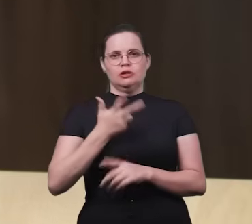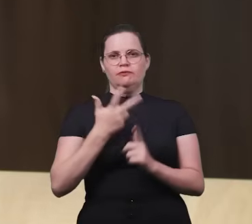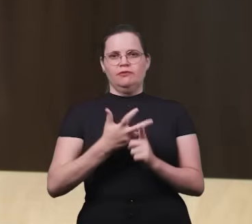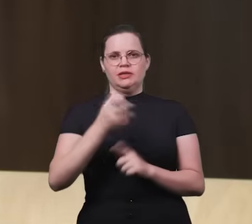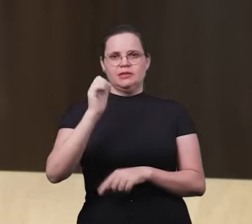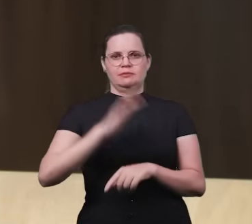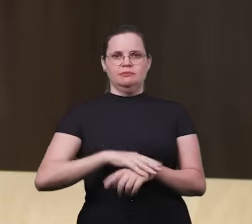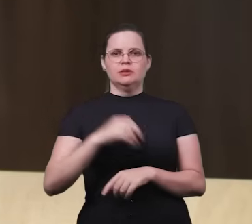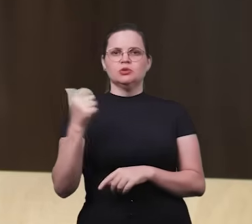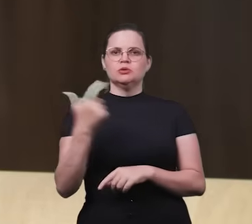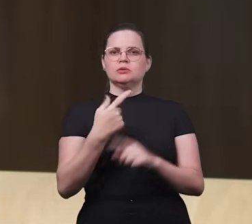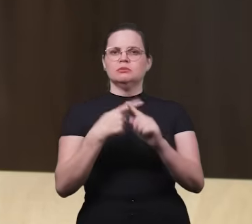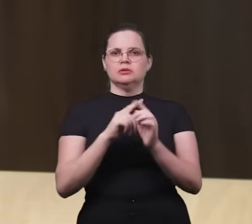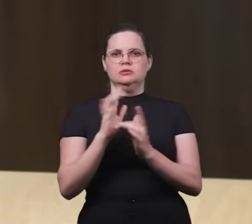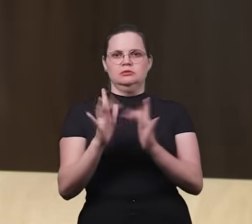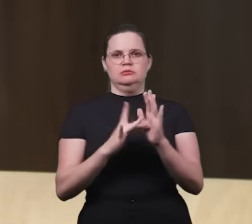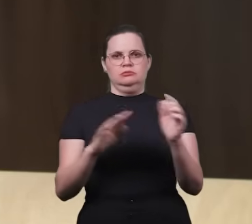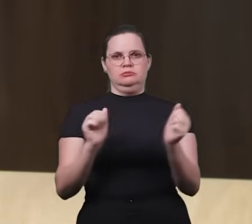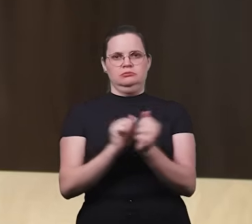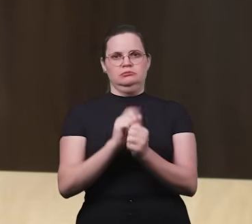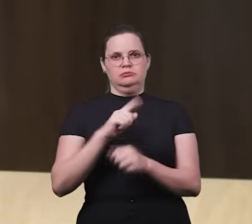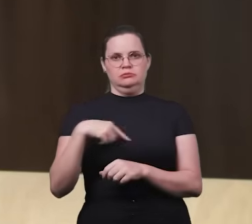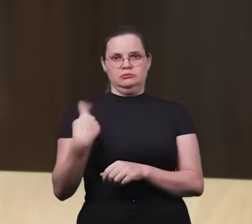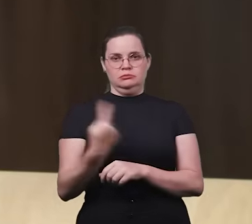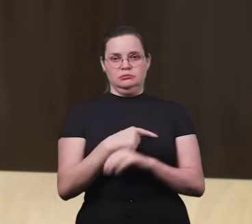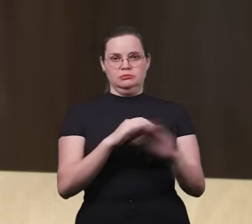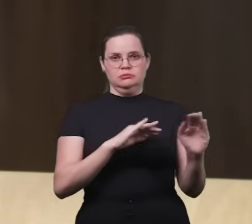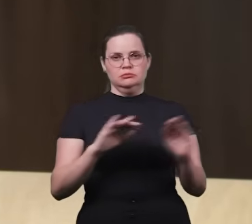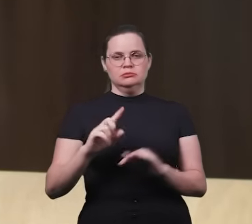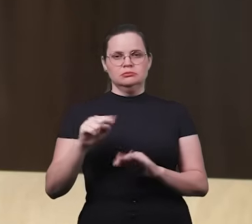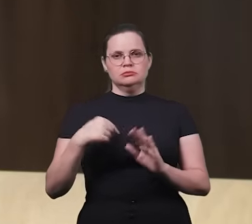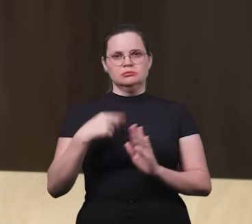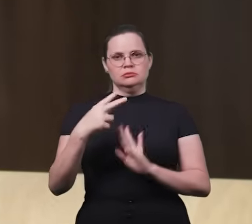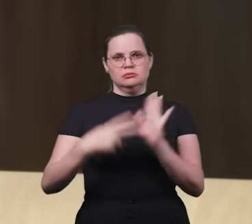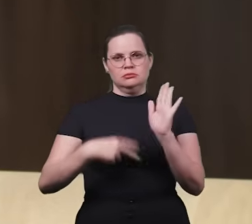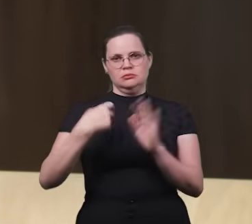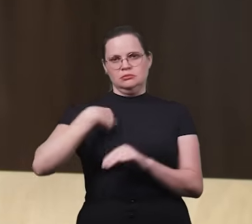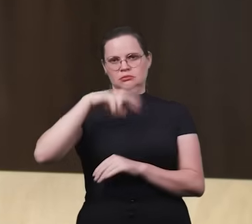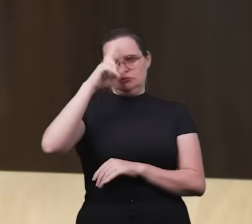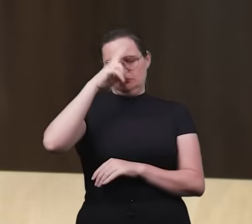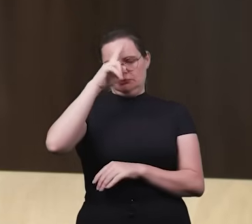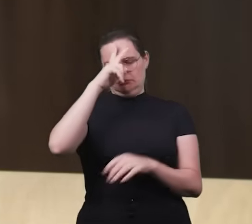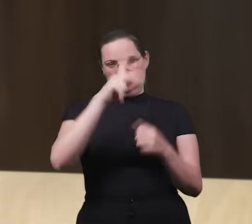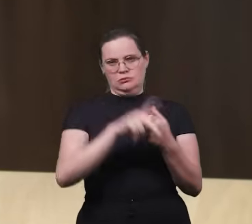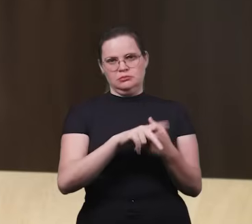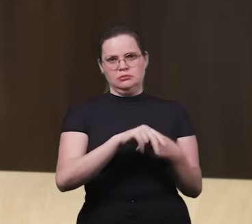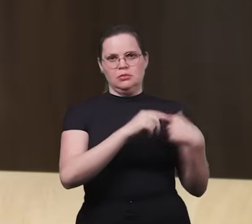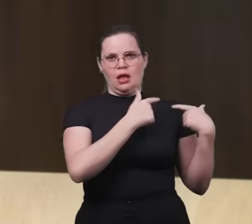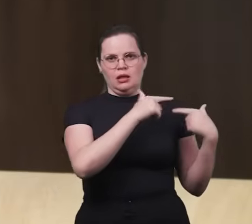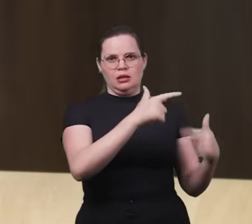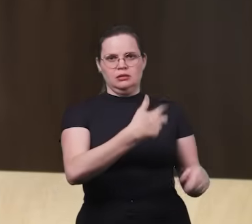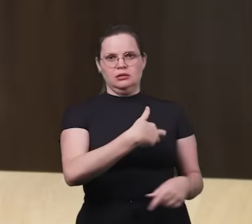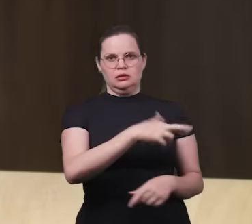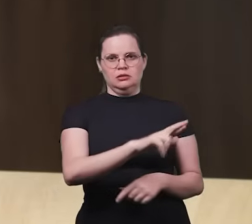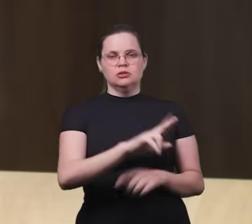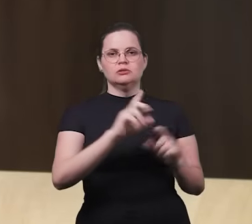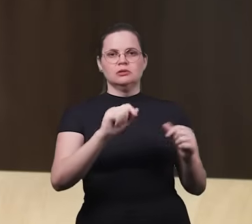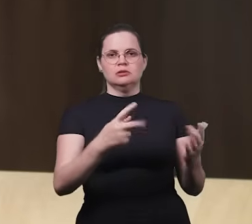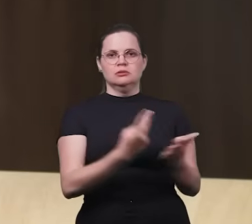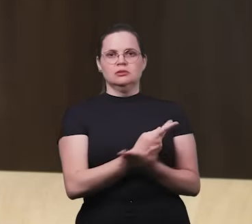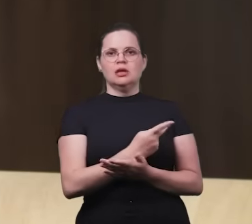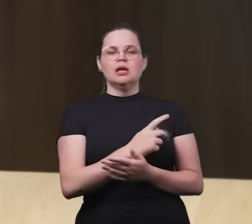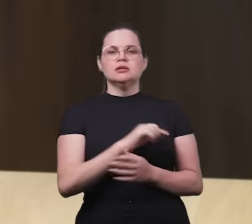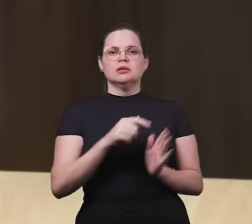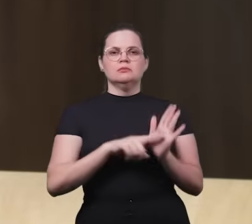Jesus. E quando nós vamos ver a história de Pedro, segundo a tradição religiosa, Pedro ele foi crucificado de cabeça